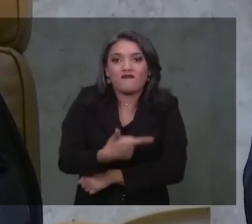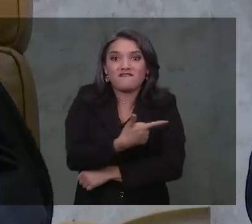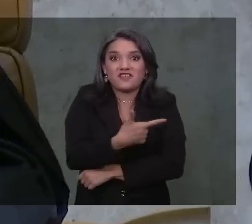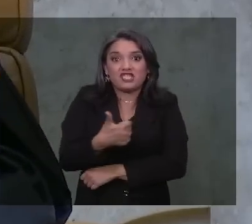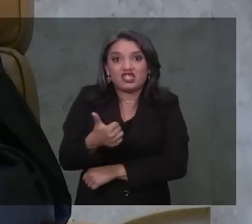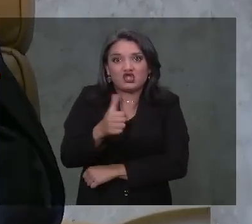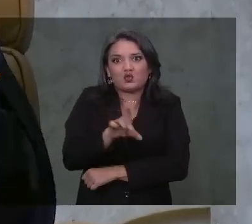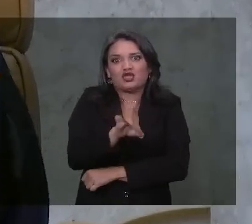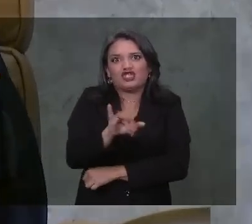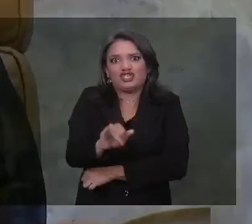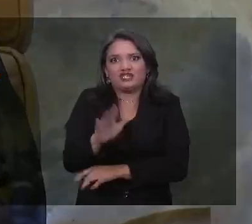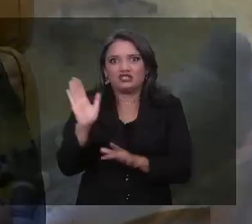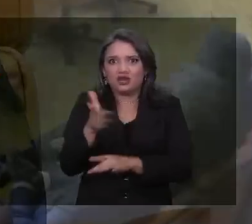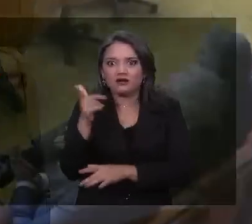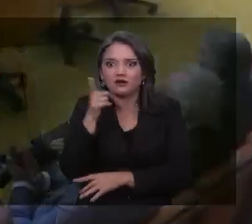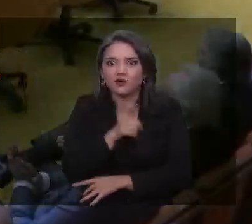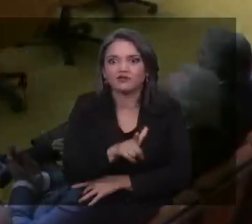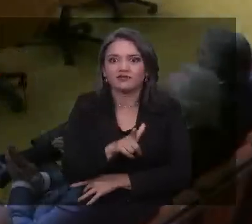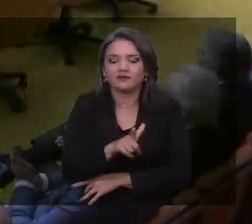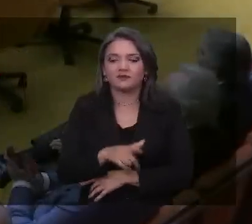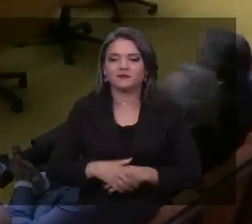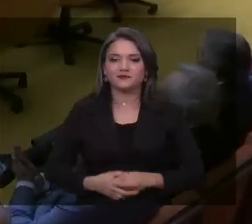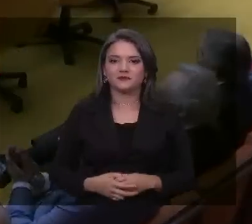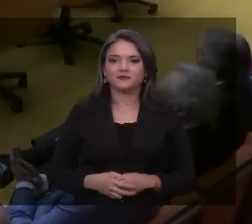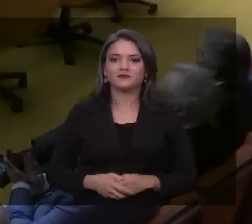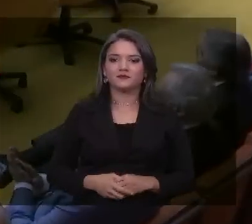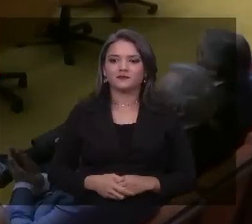que estivesse...